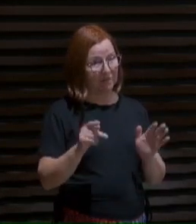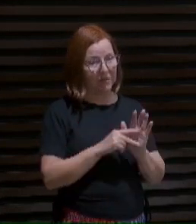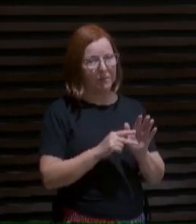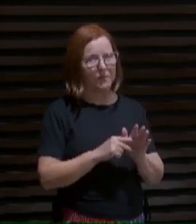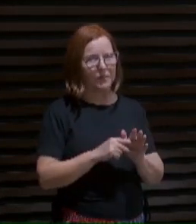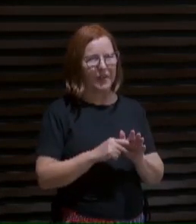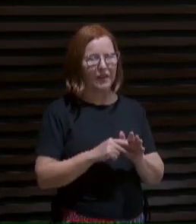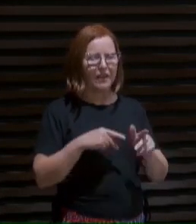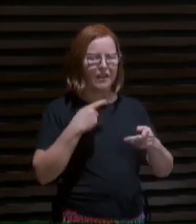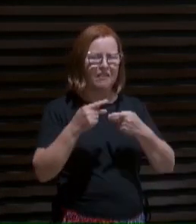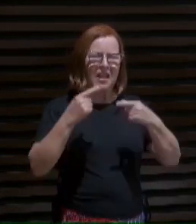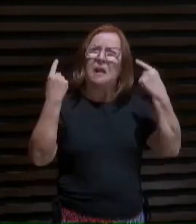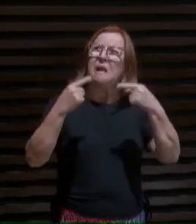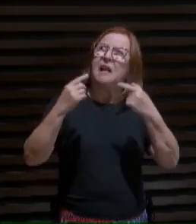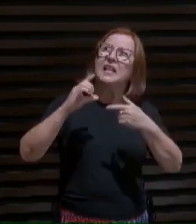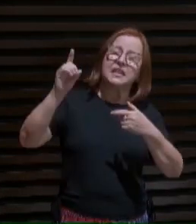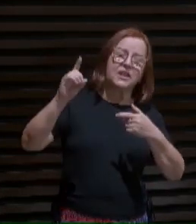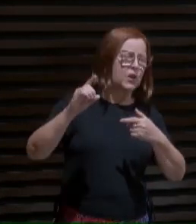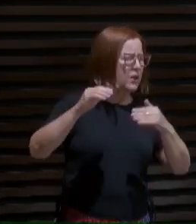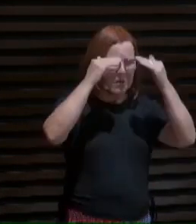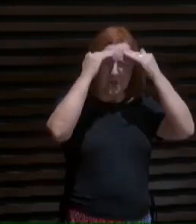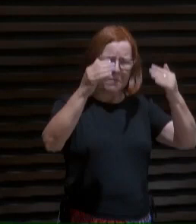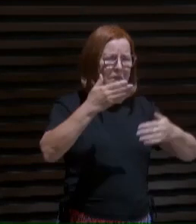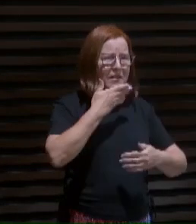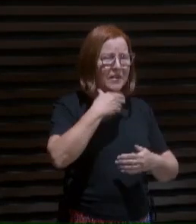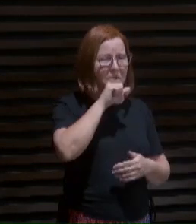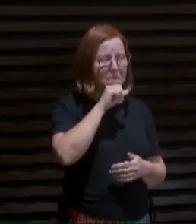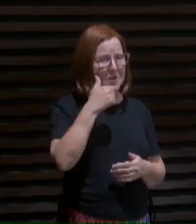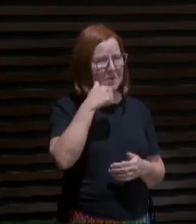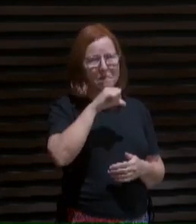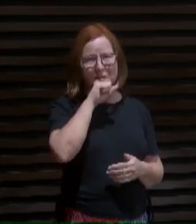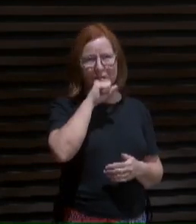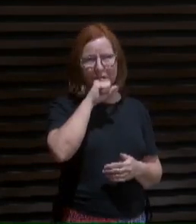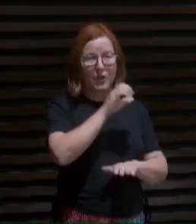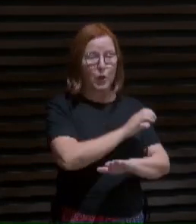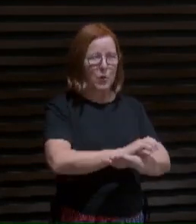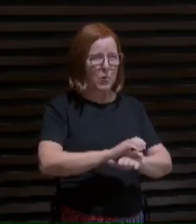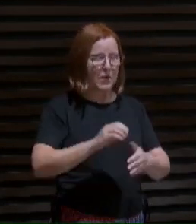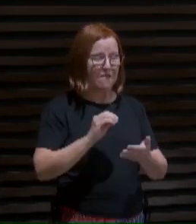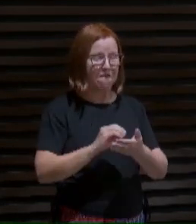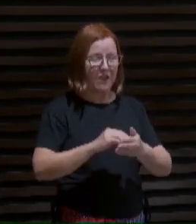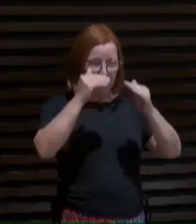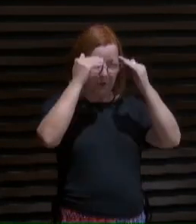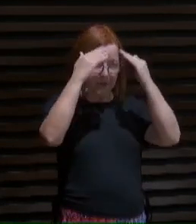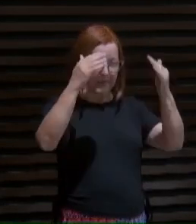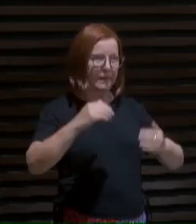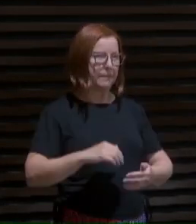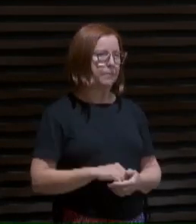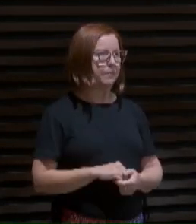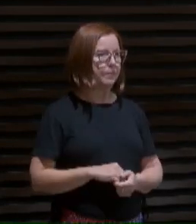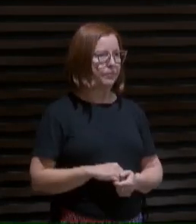Blasfemadores. Desobedientes aos pais. Ô, cultura da desobediência aos pais.